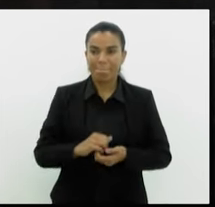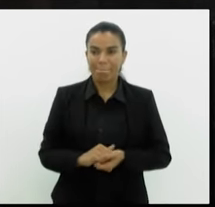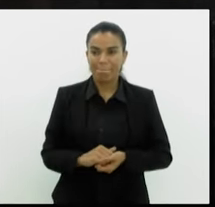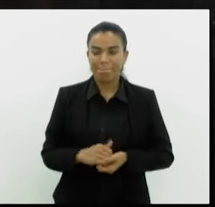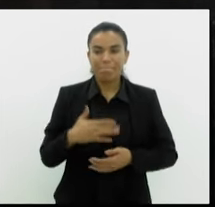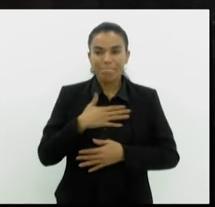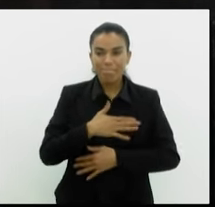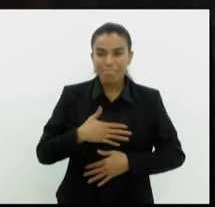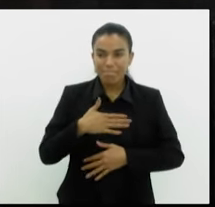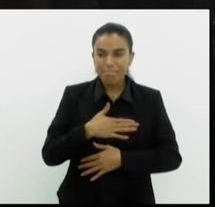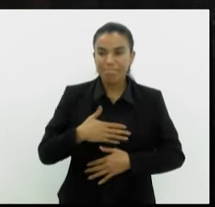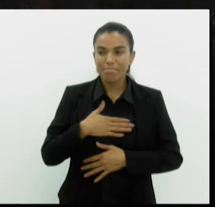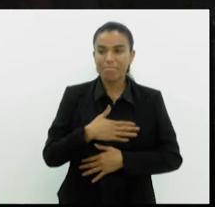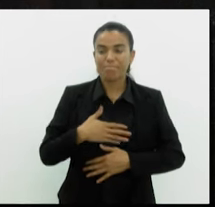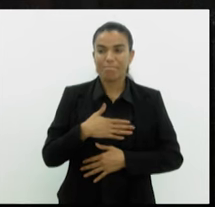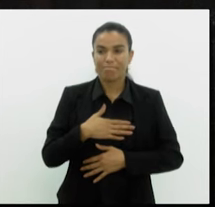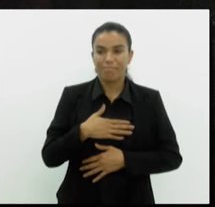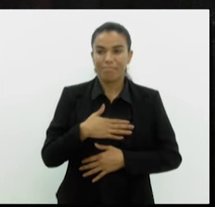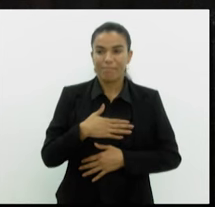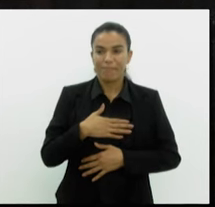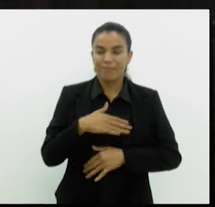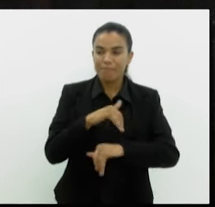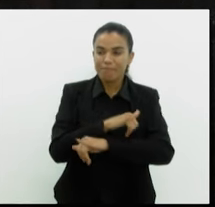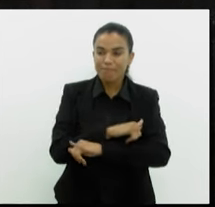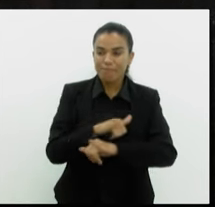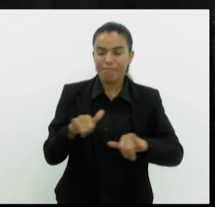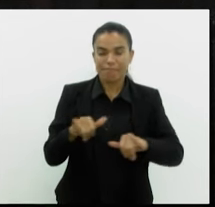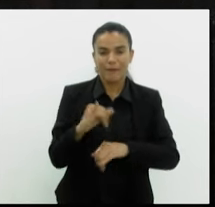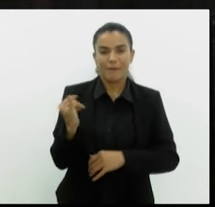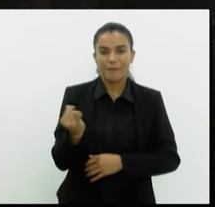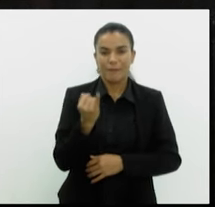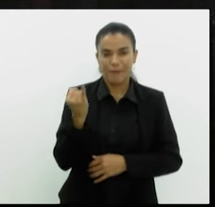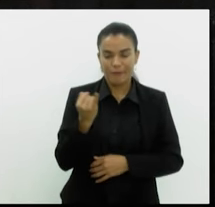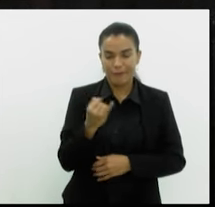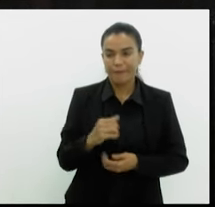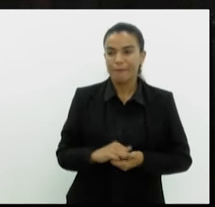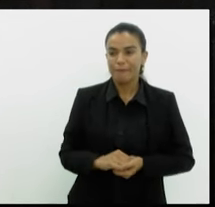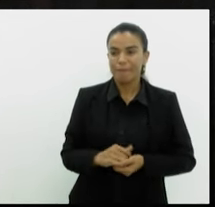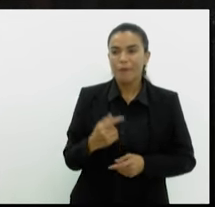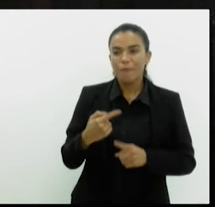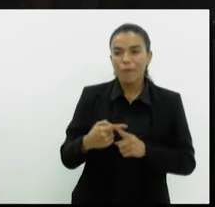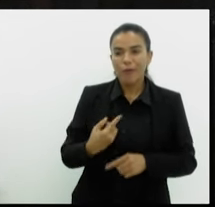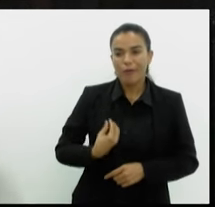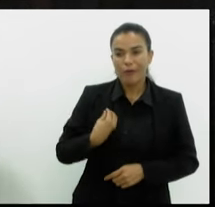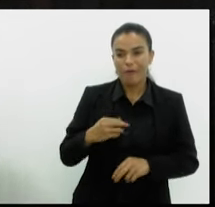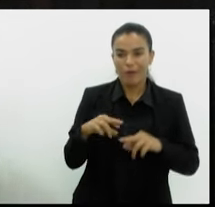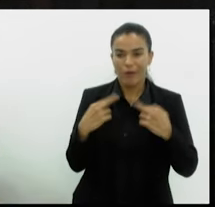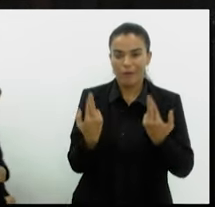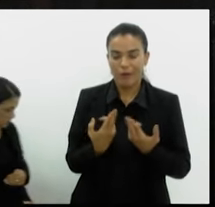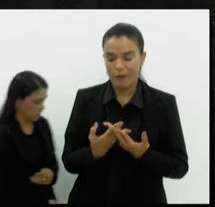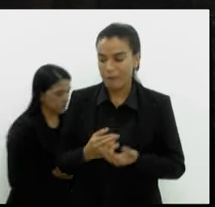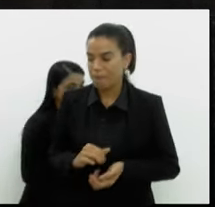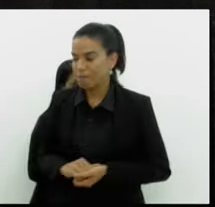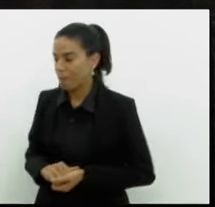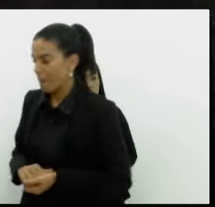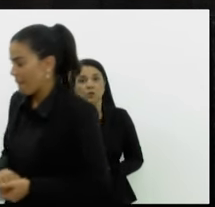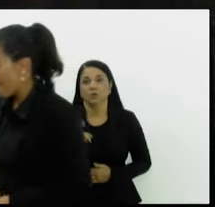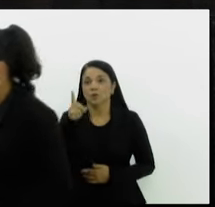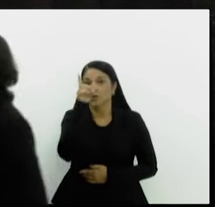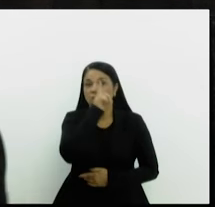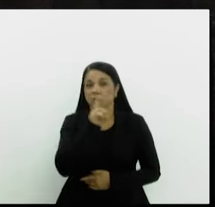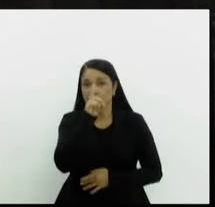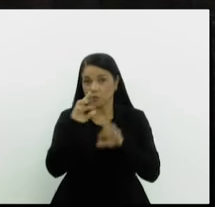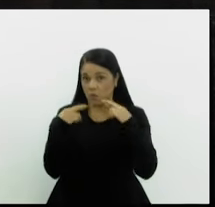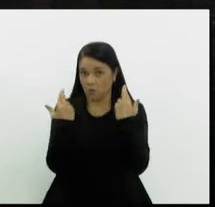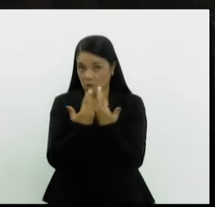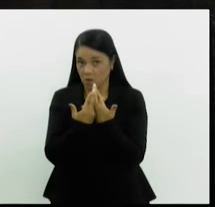eu gostaria de fazer um registro muito importante, porque eu estive numa reunião no domingo, junto